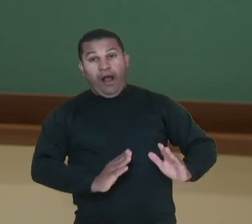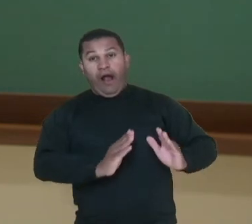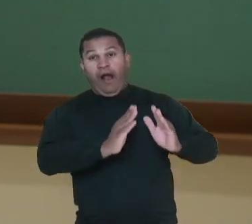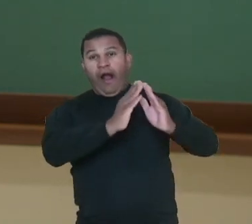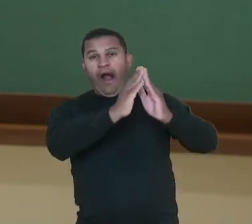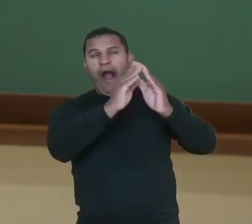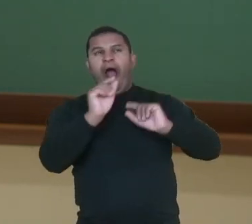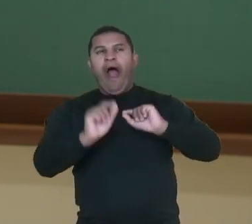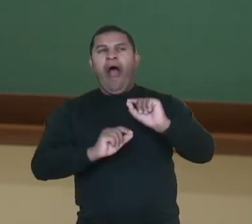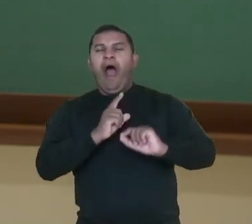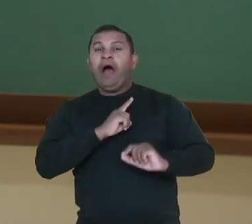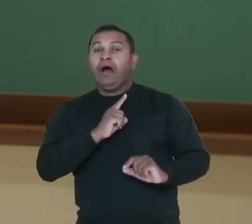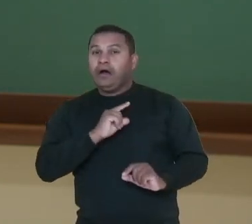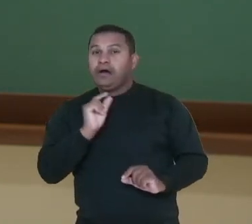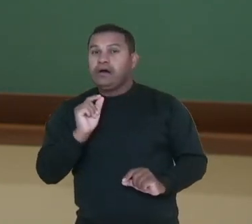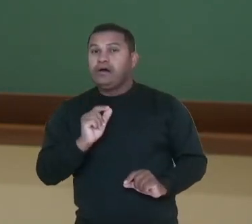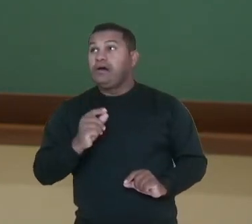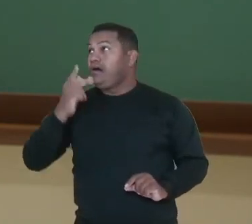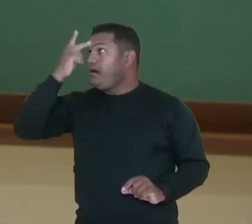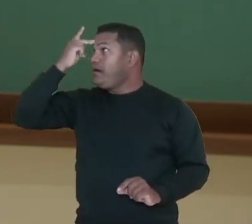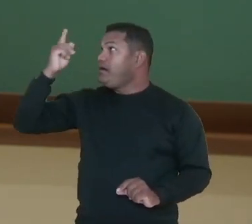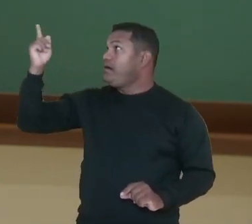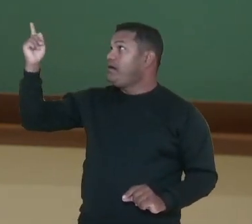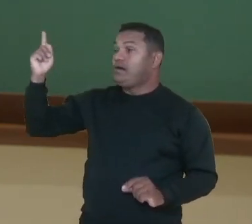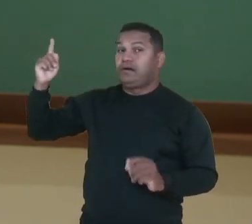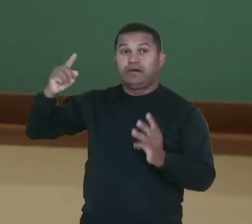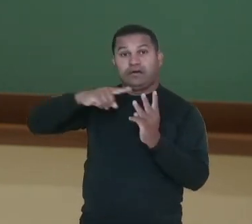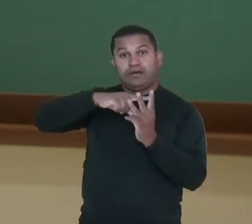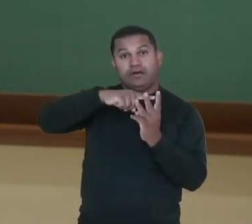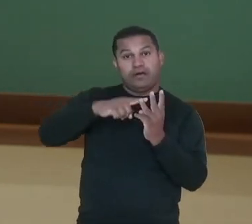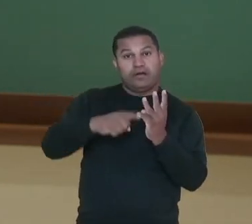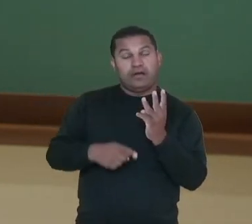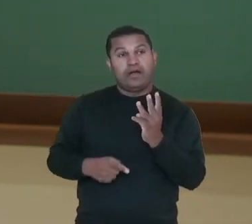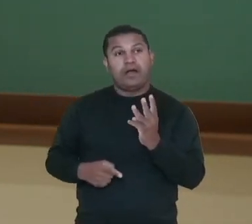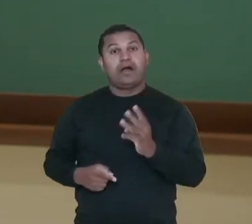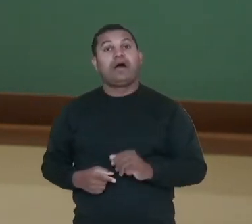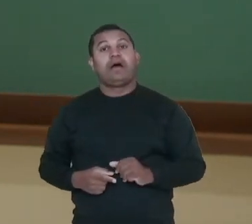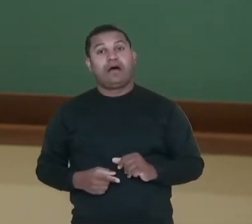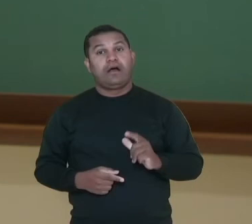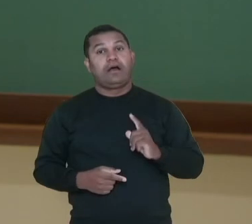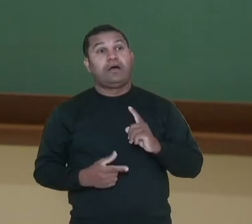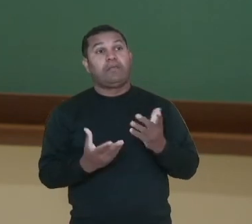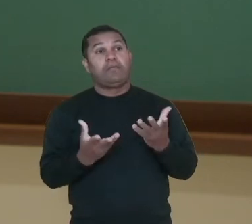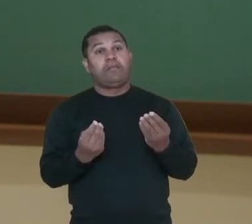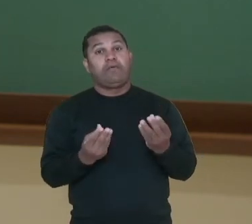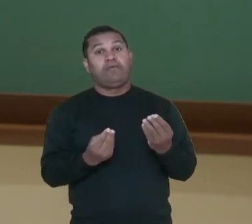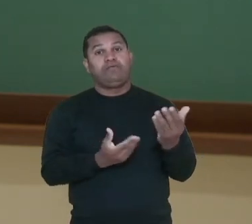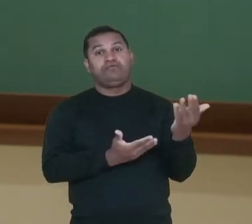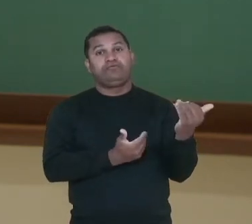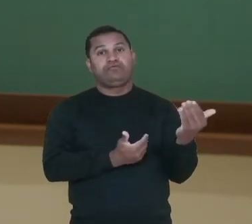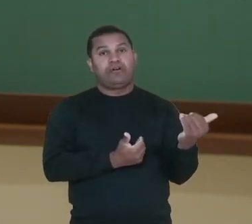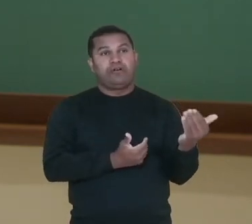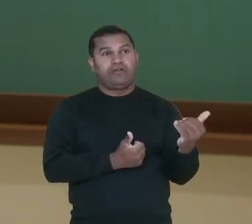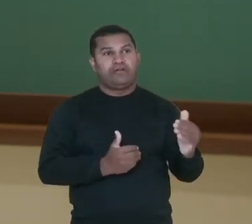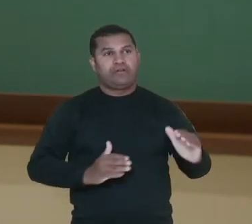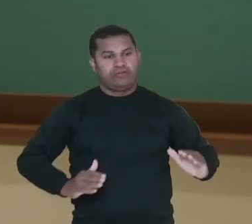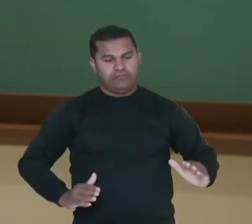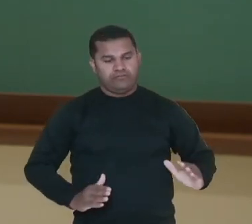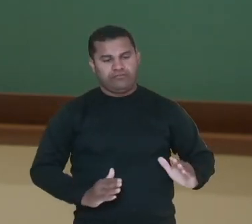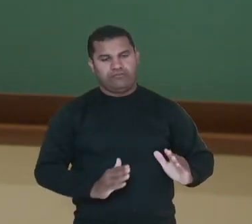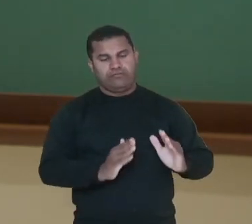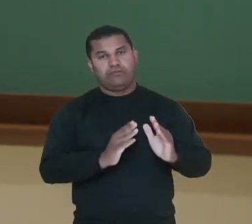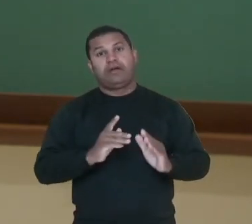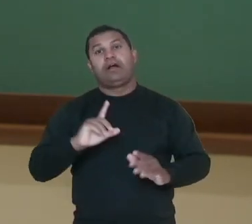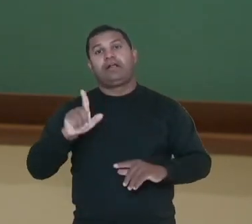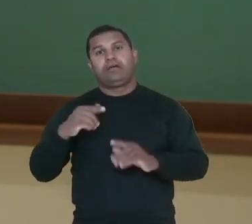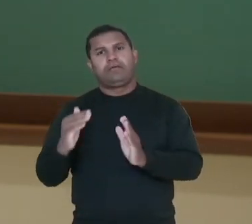anos 80 então, né, no ano 2020 aí, já é uma população com a predominância de adultos, ok? E finalizando aqui